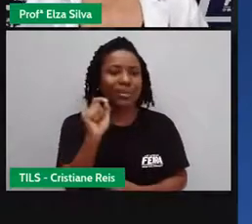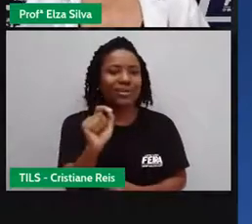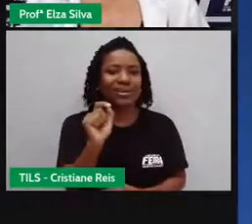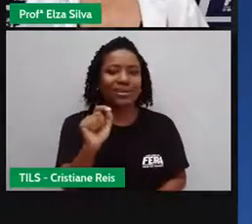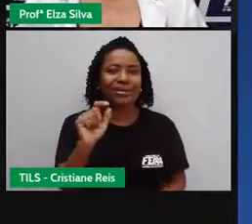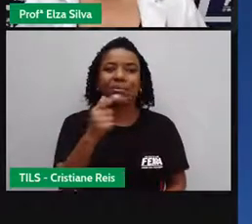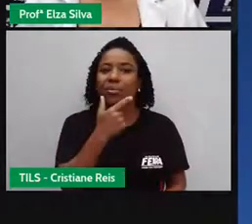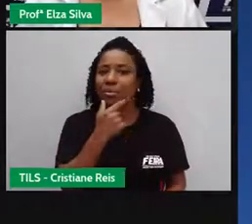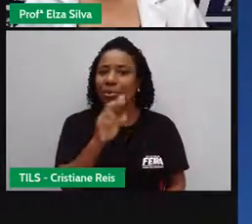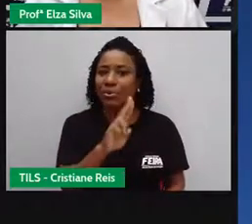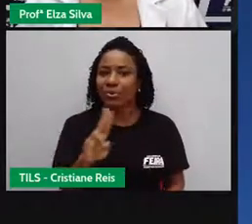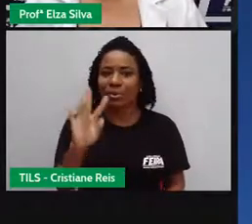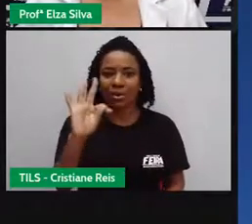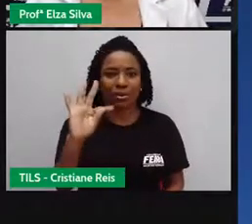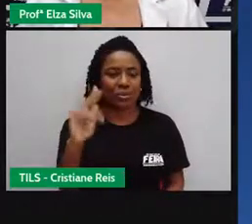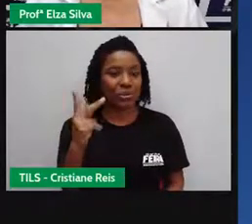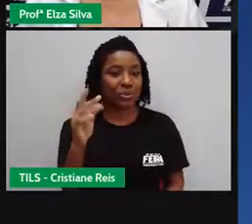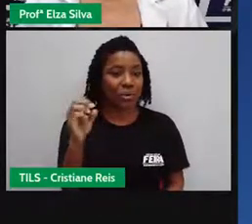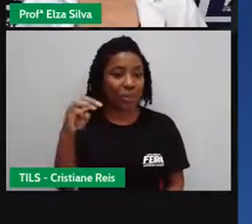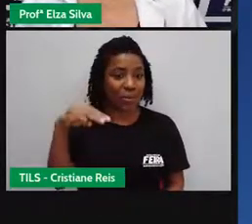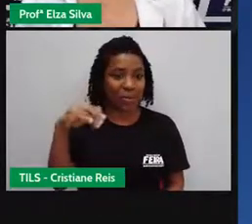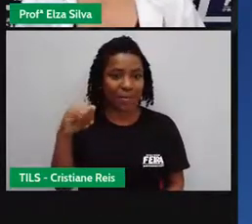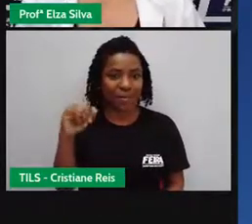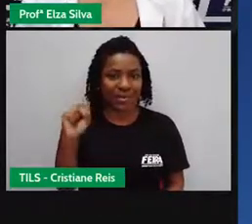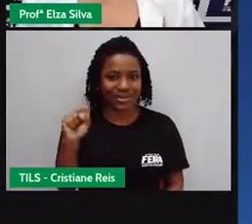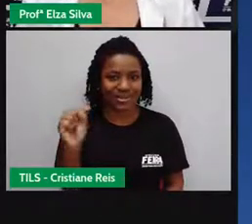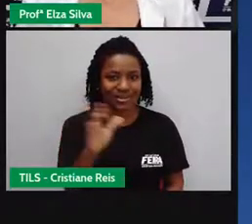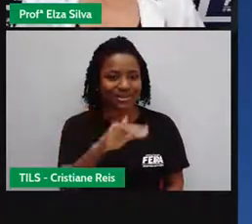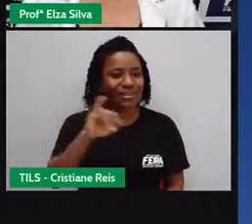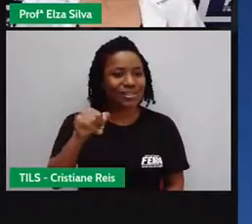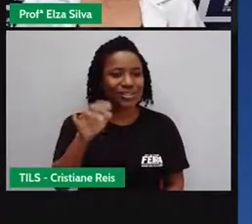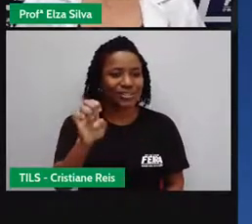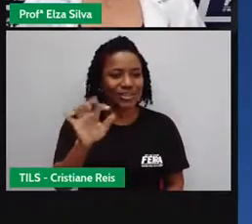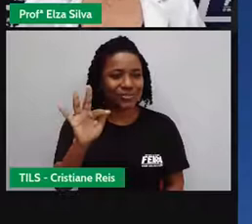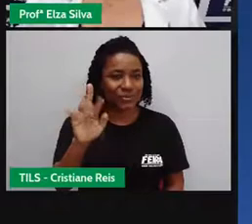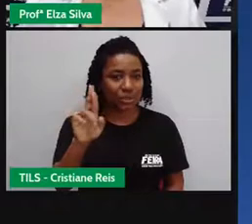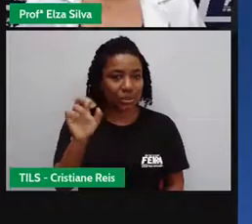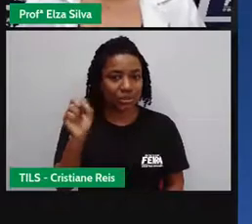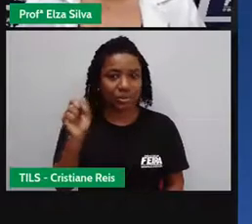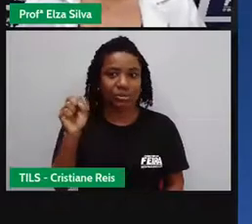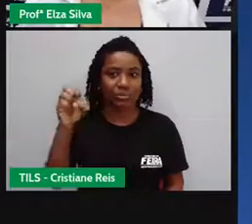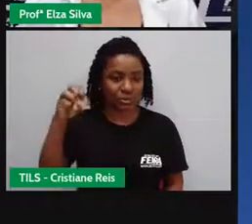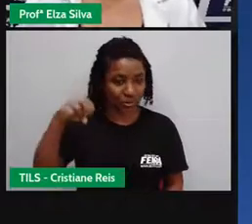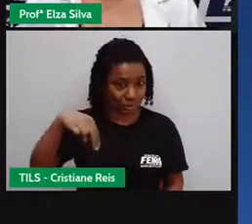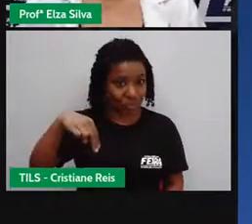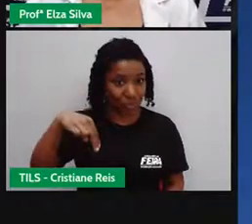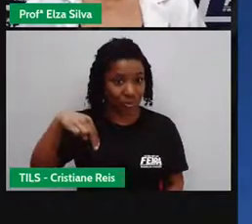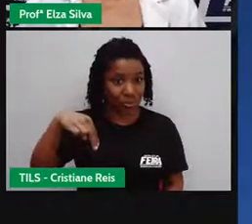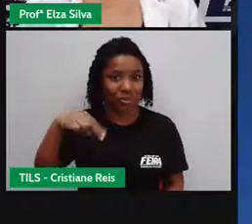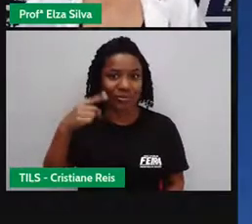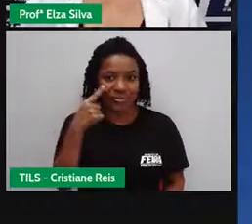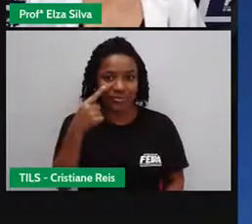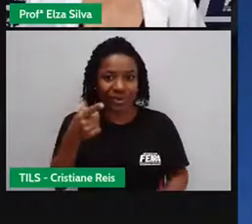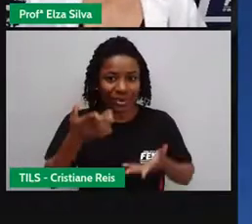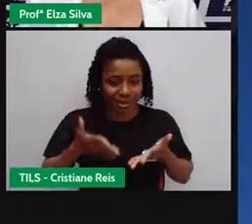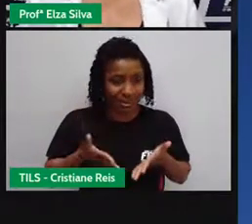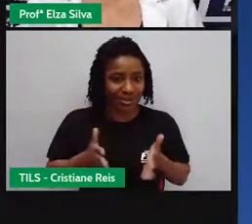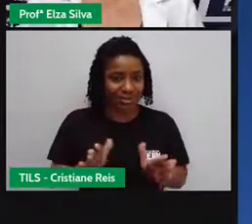é Thomas Jefferson? Vejam que ele nasceu em 1743, em